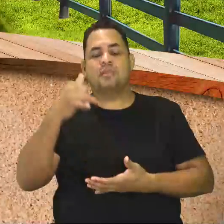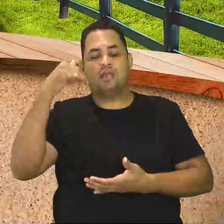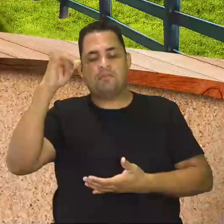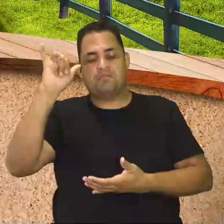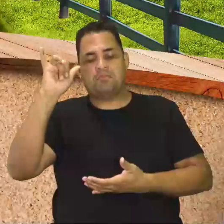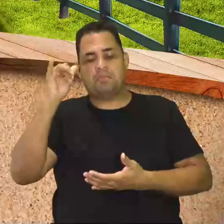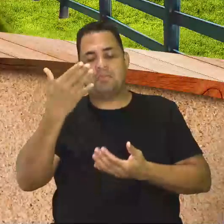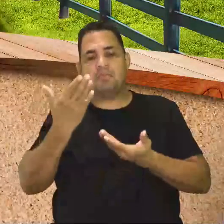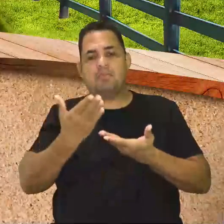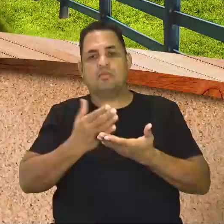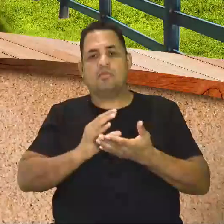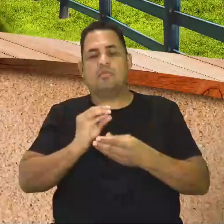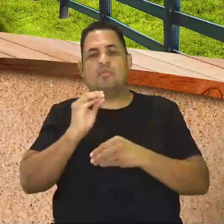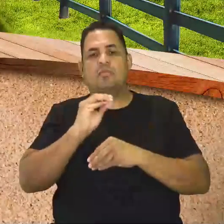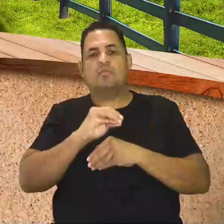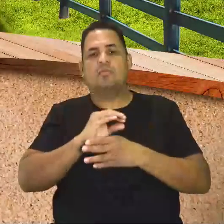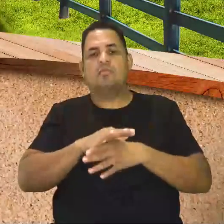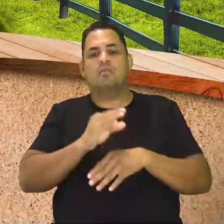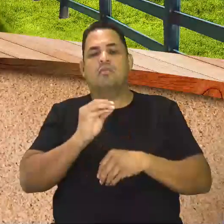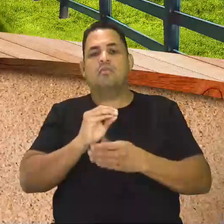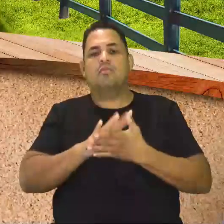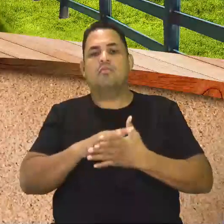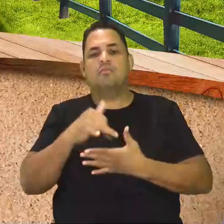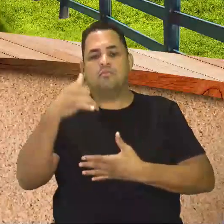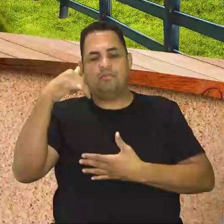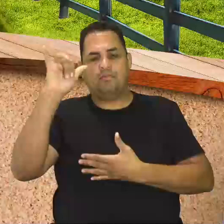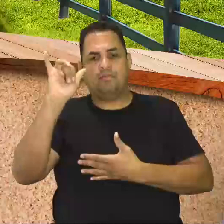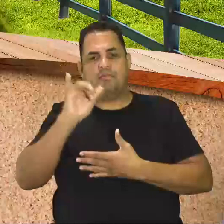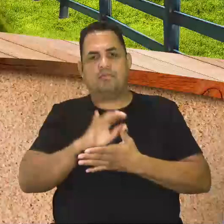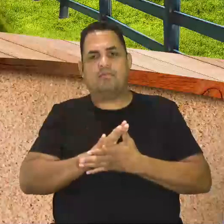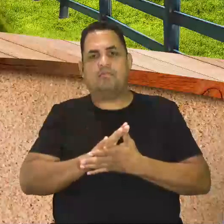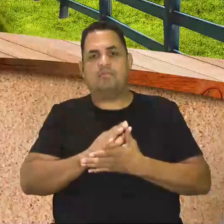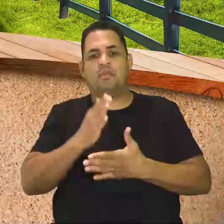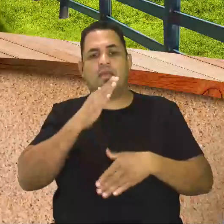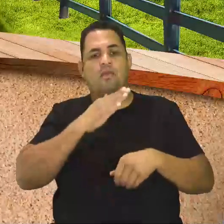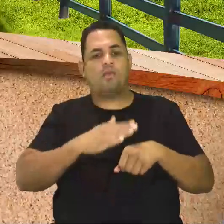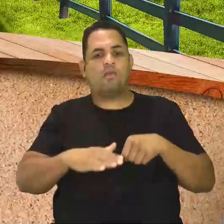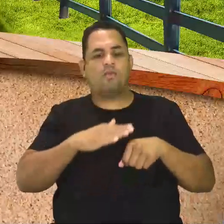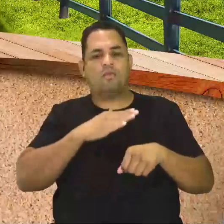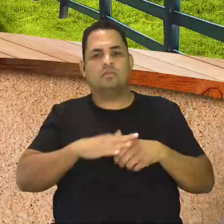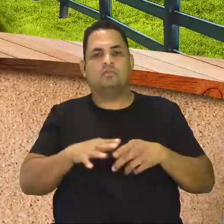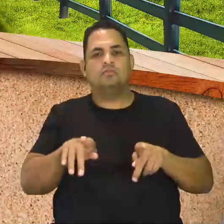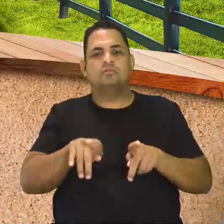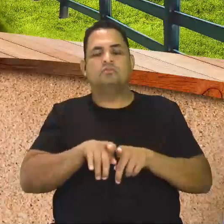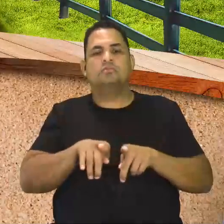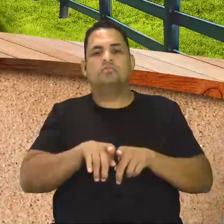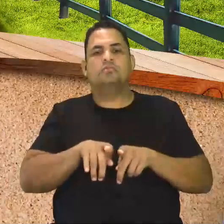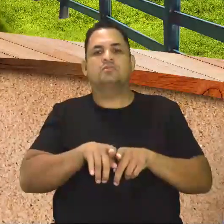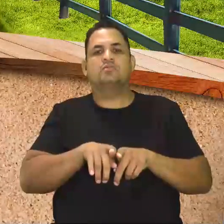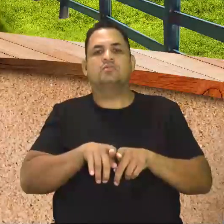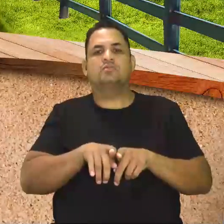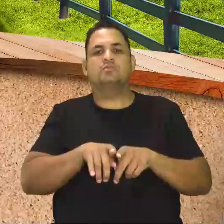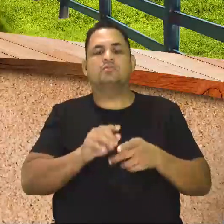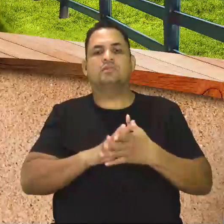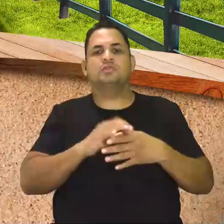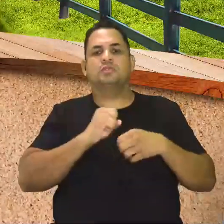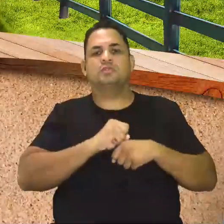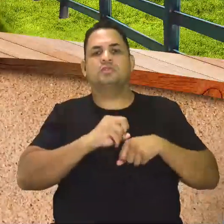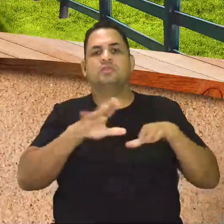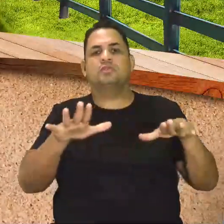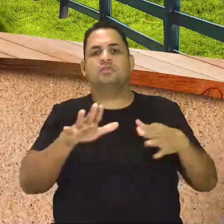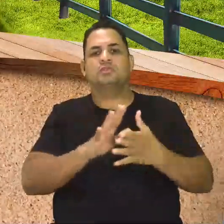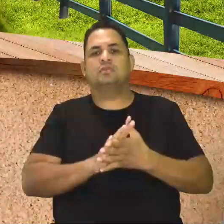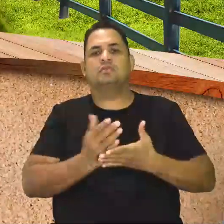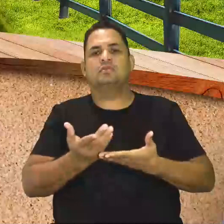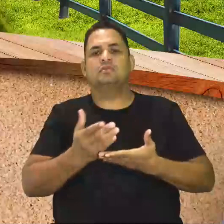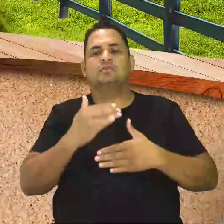pecuária, gado principal, gado pacote, e que está não só em expansão, mas